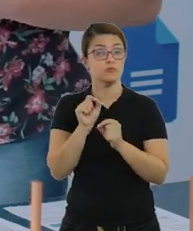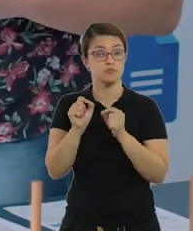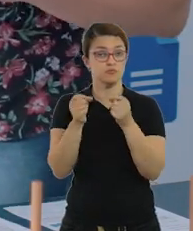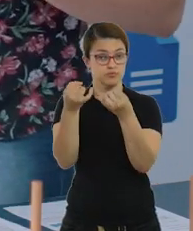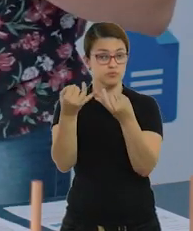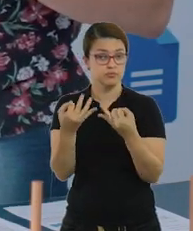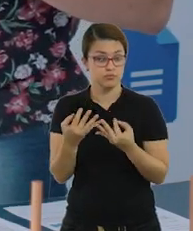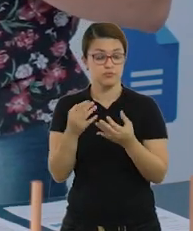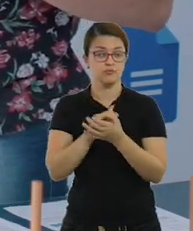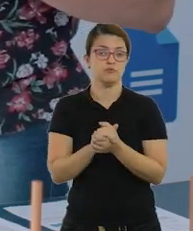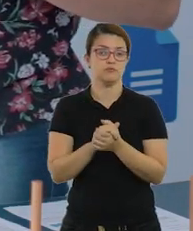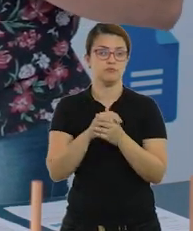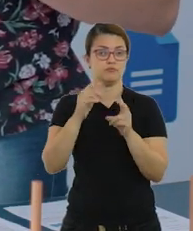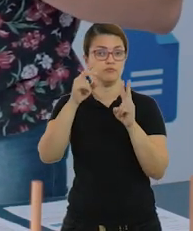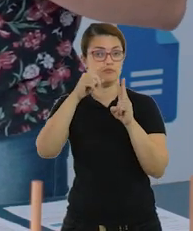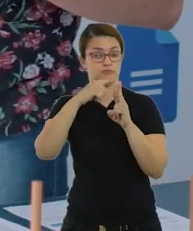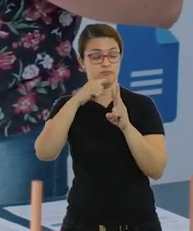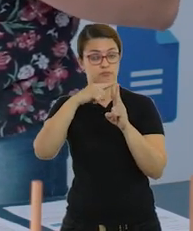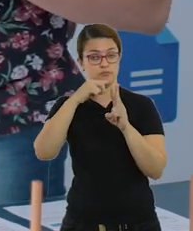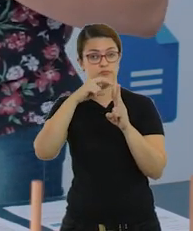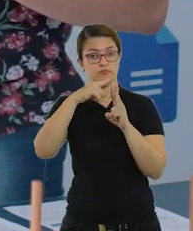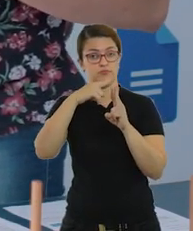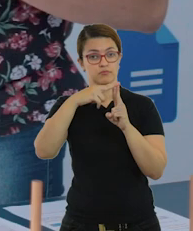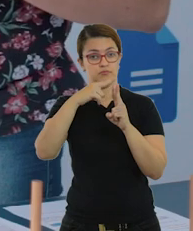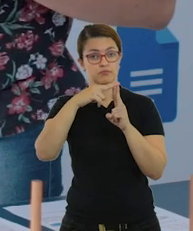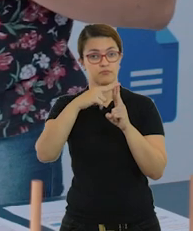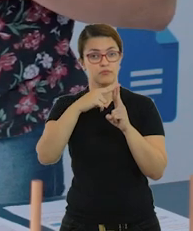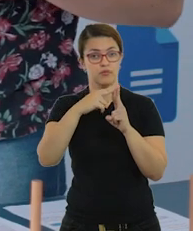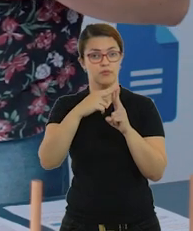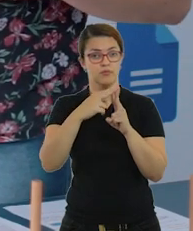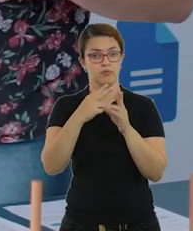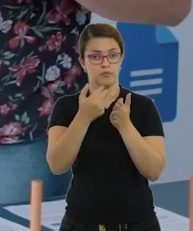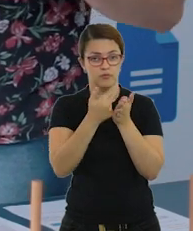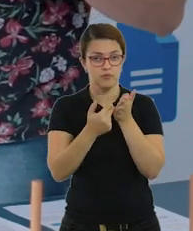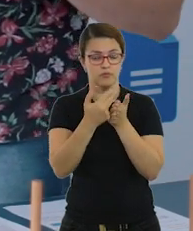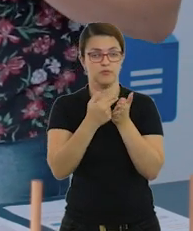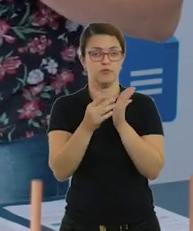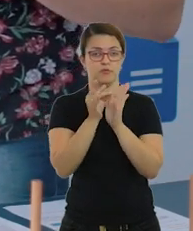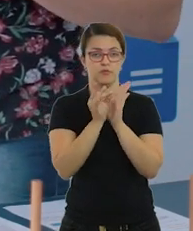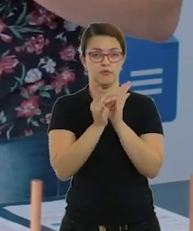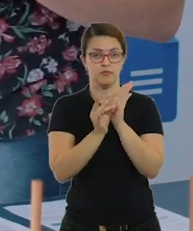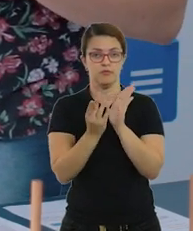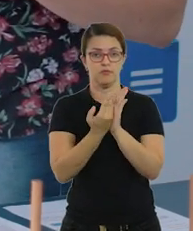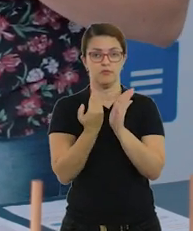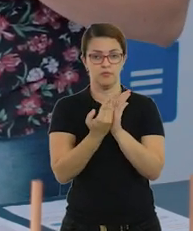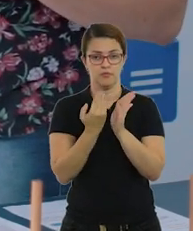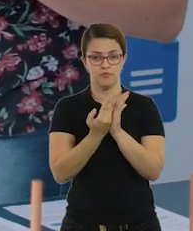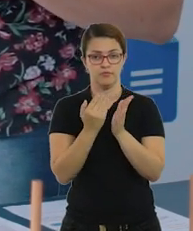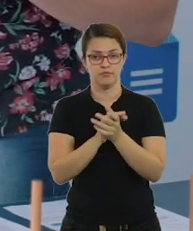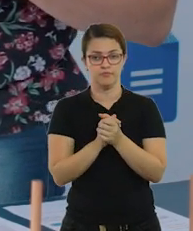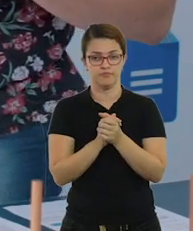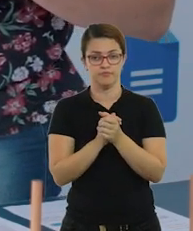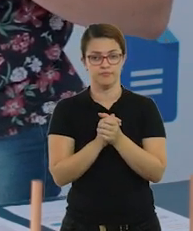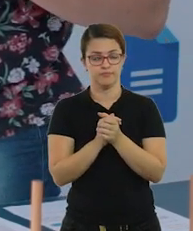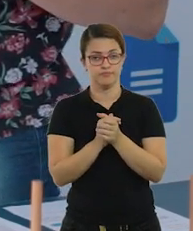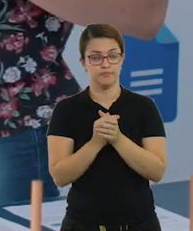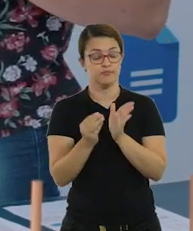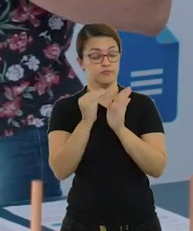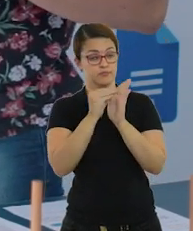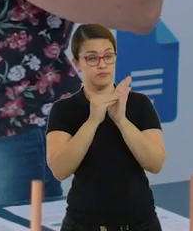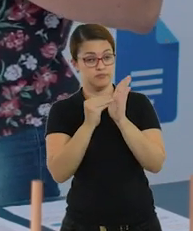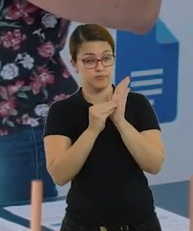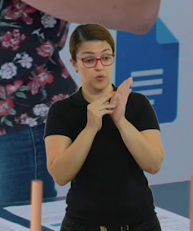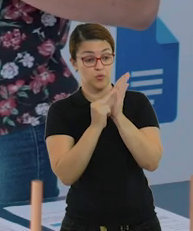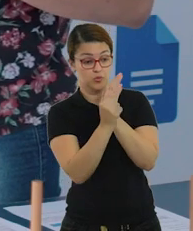tá? Recorte esses números e cole no caderno. Agora faça como exemplo acima. Escreva